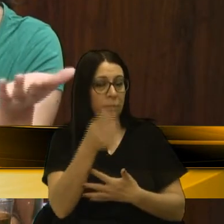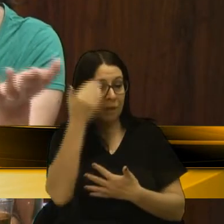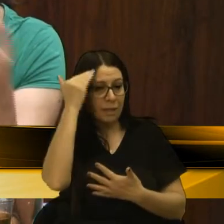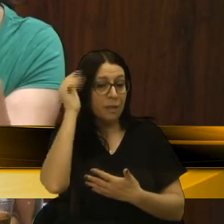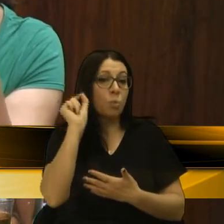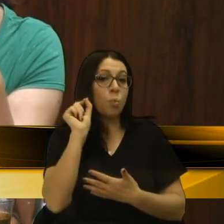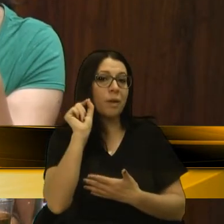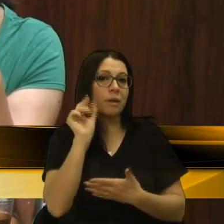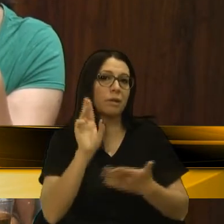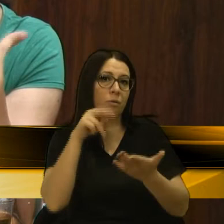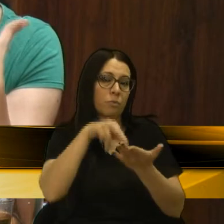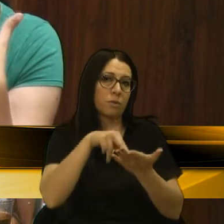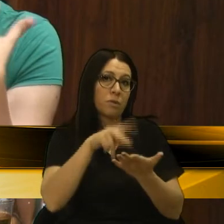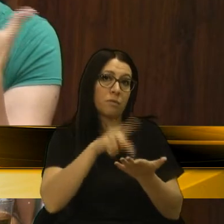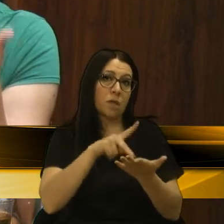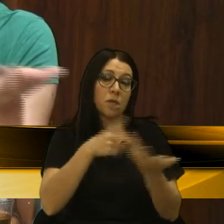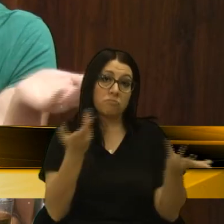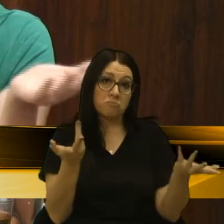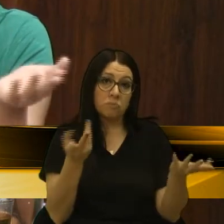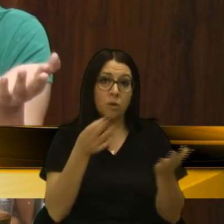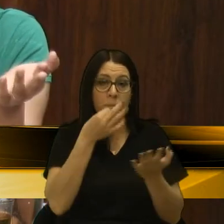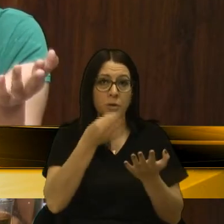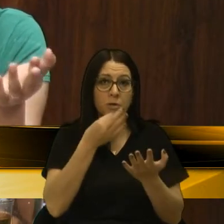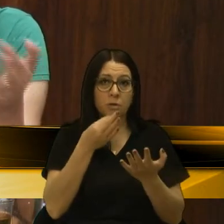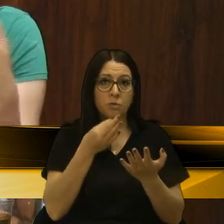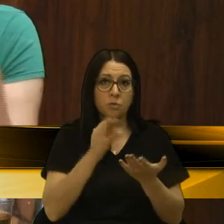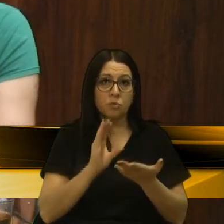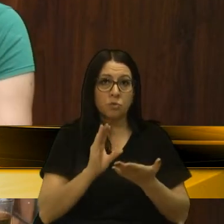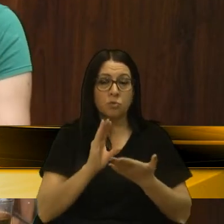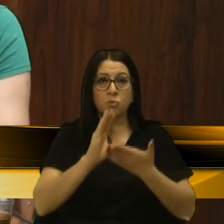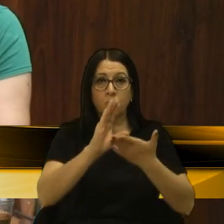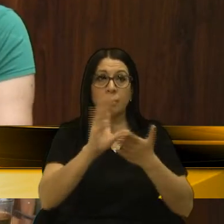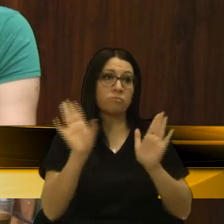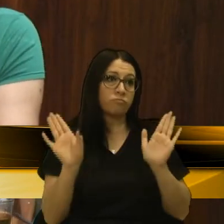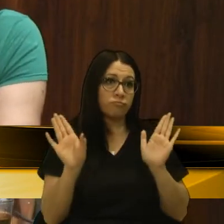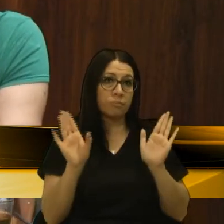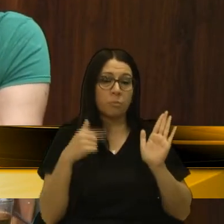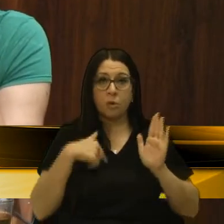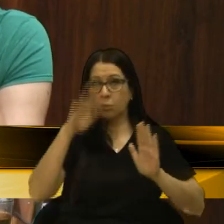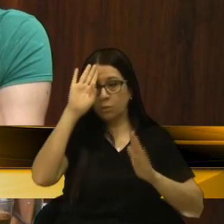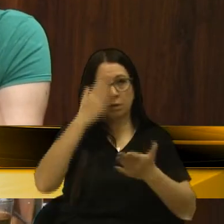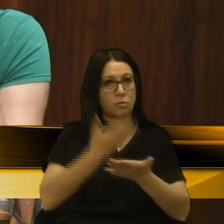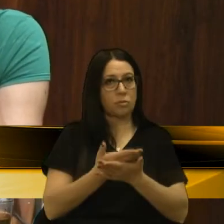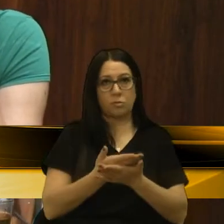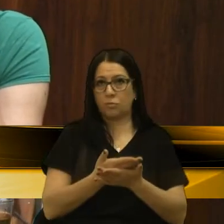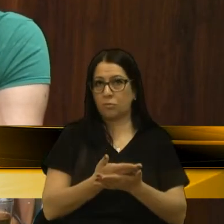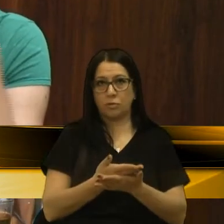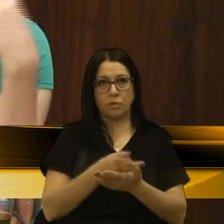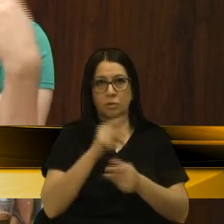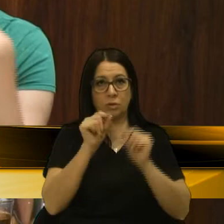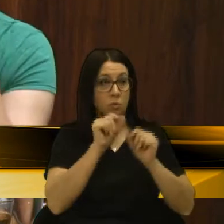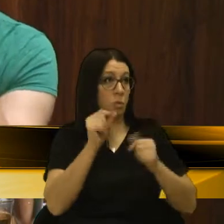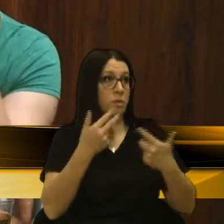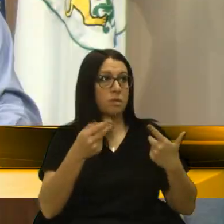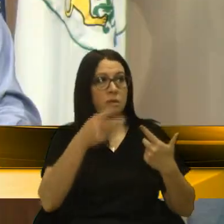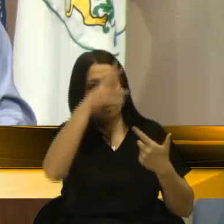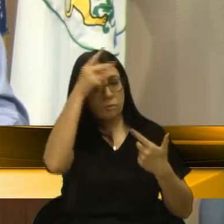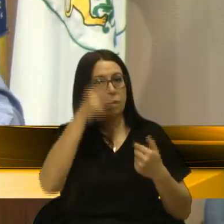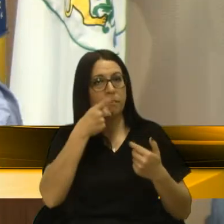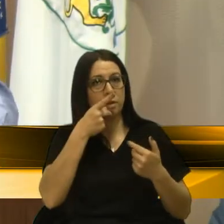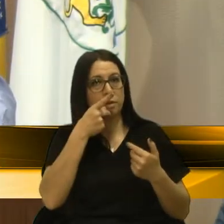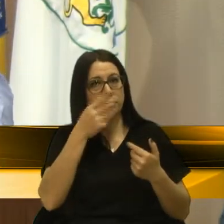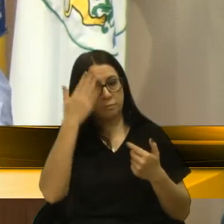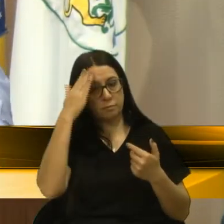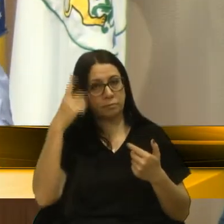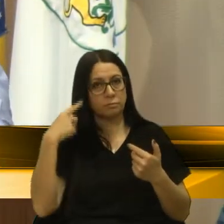realmente o verdadeiro posicionamento dos conselheiros, porque eu não acredito mais no release da prefeitura. Obrigado, vereador